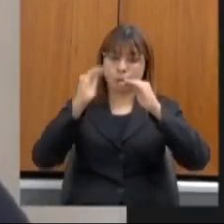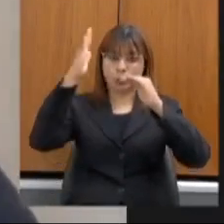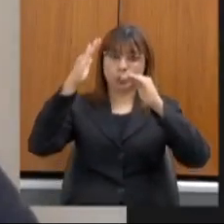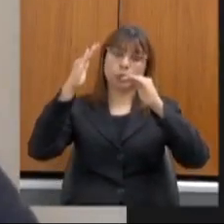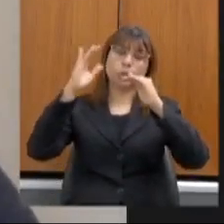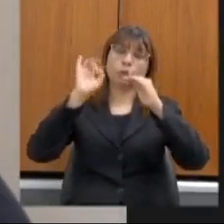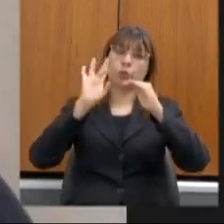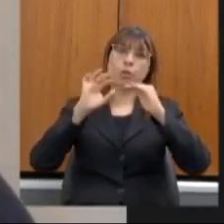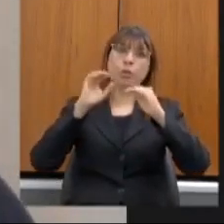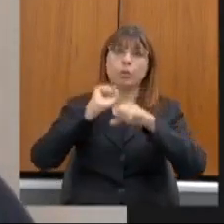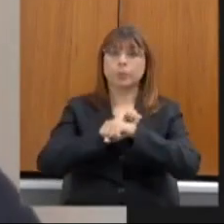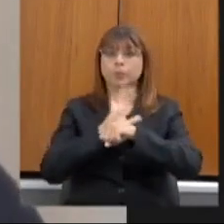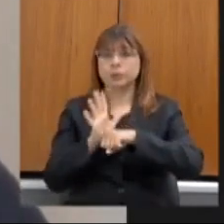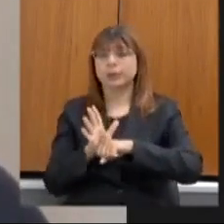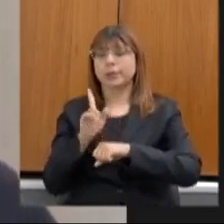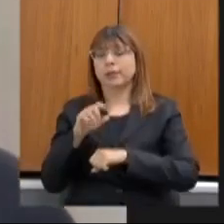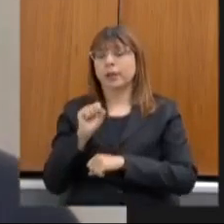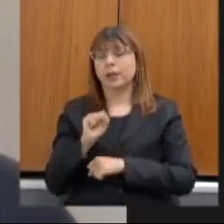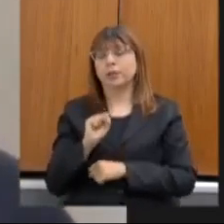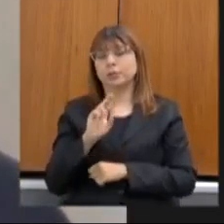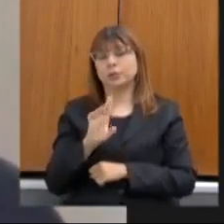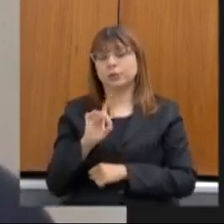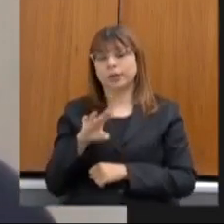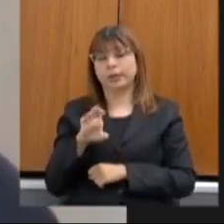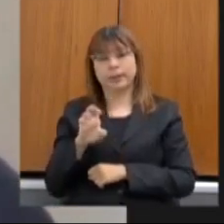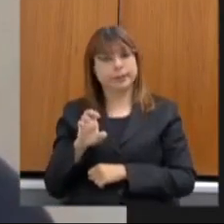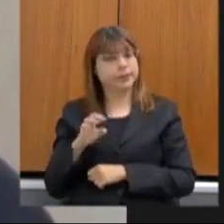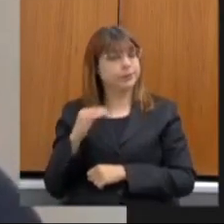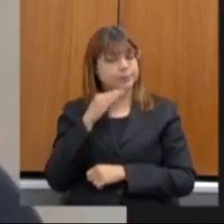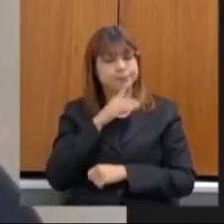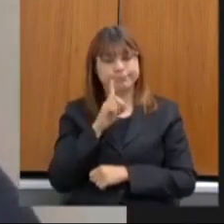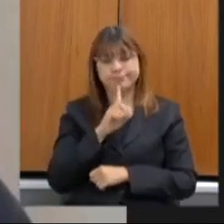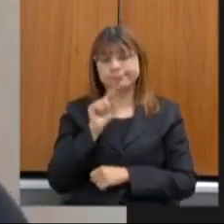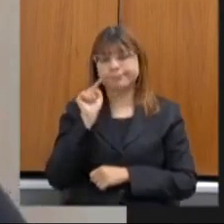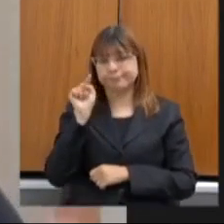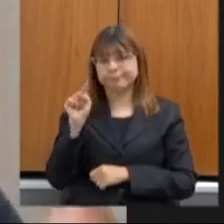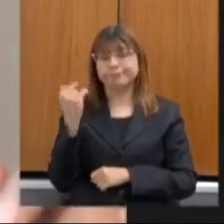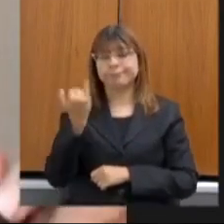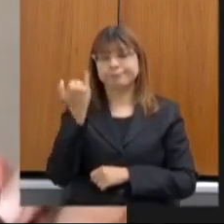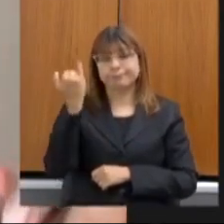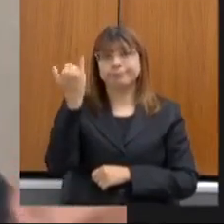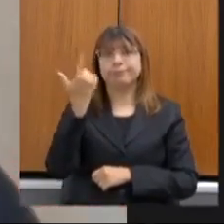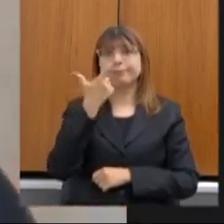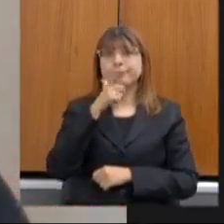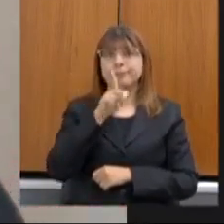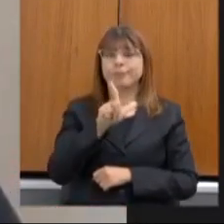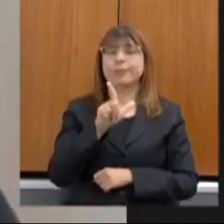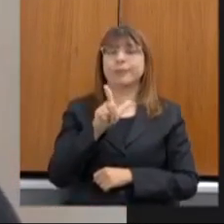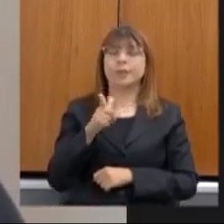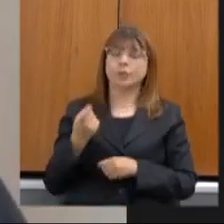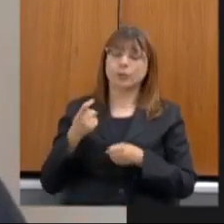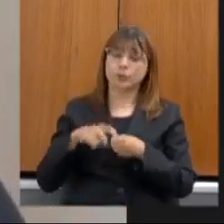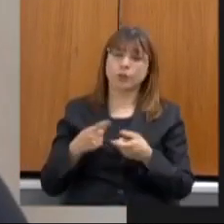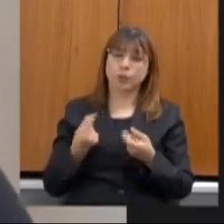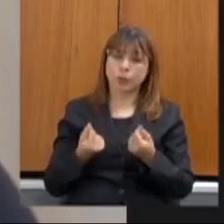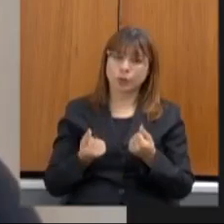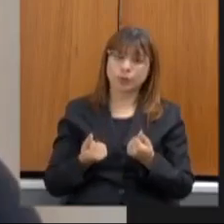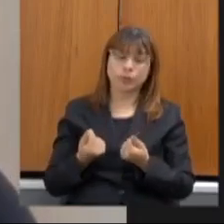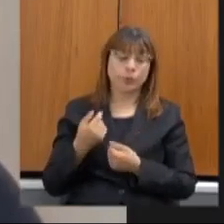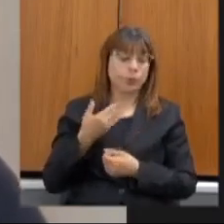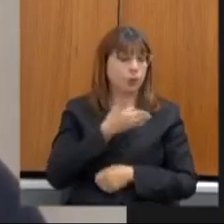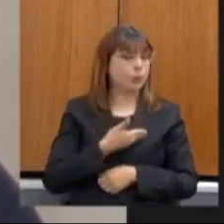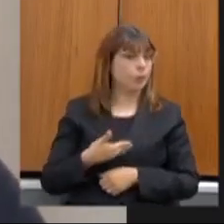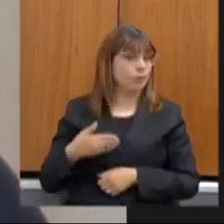Claros acidente o governo não entendeu a importância da Sudene para recuperação da sua economia o governo nem